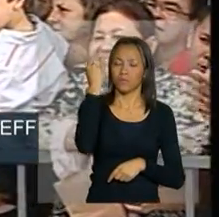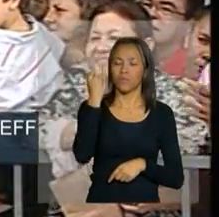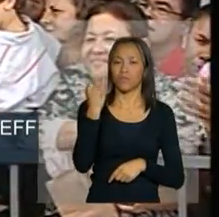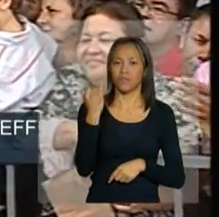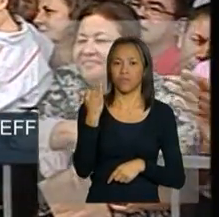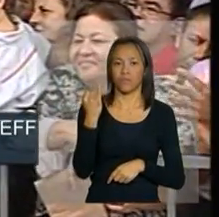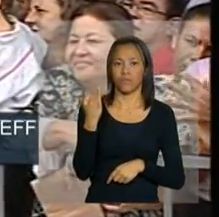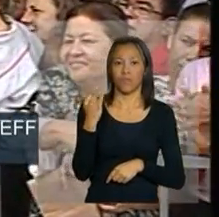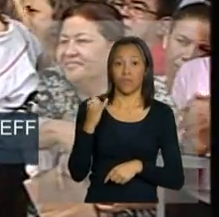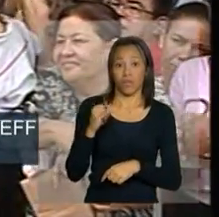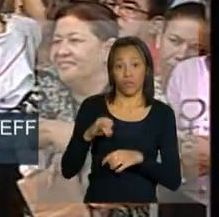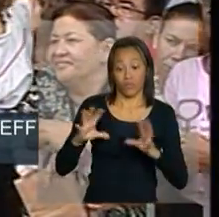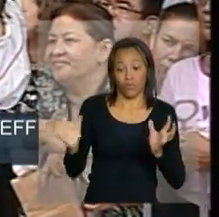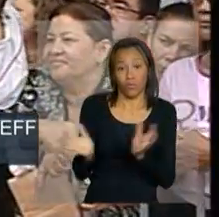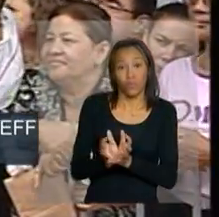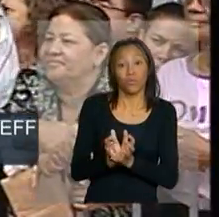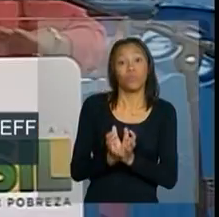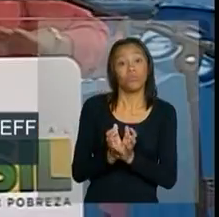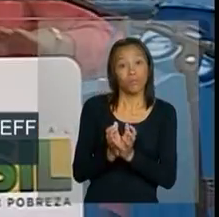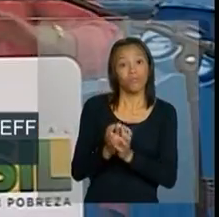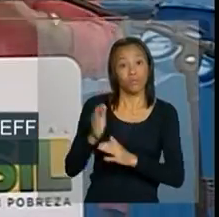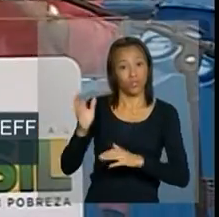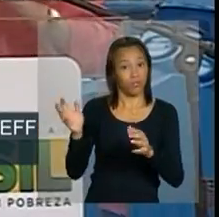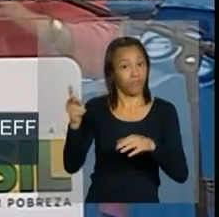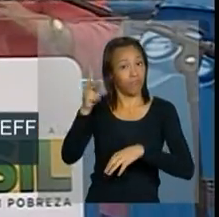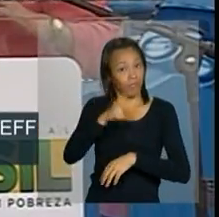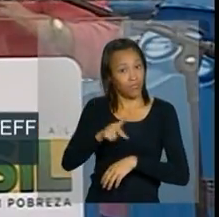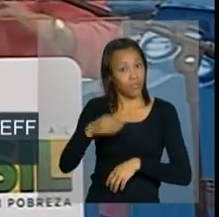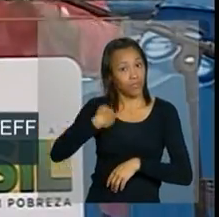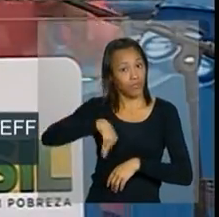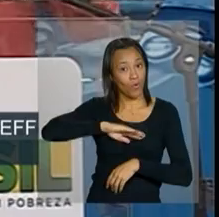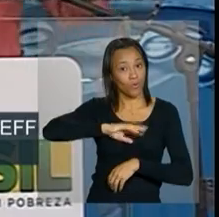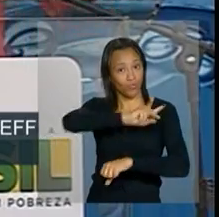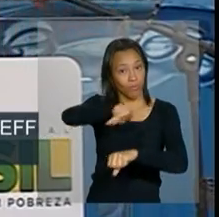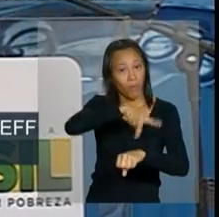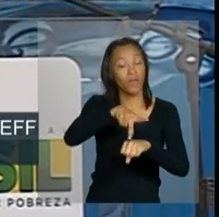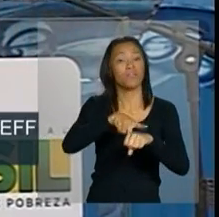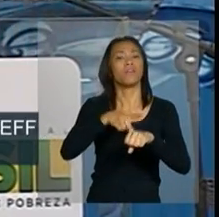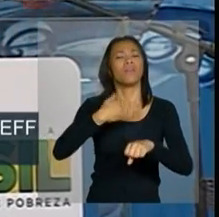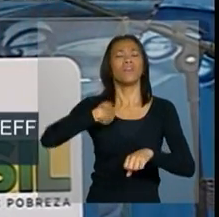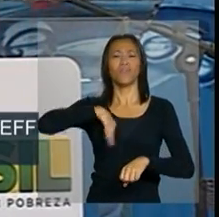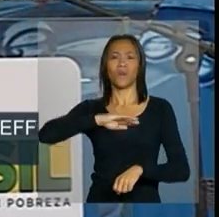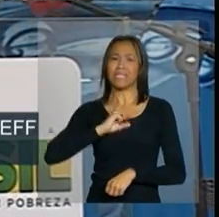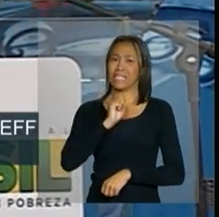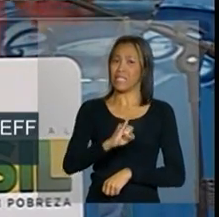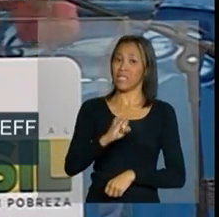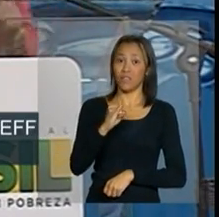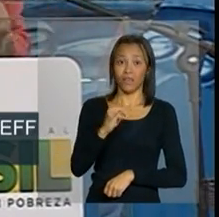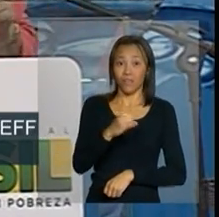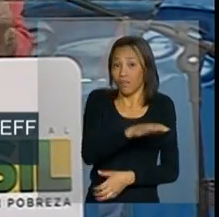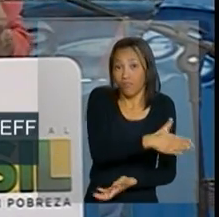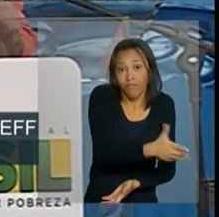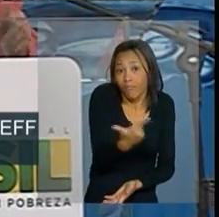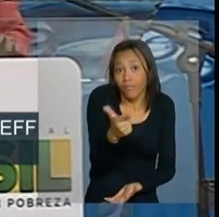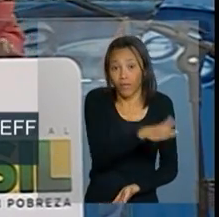do professorado do nosso país. E nós, sem essas